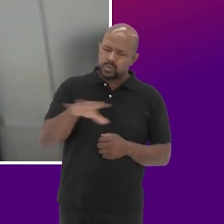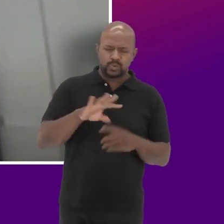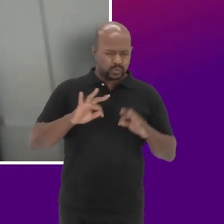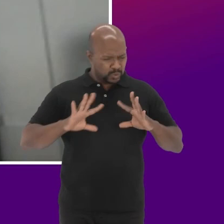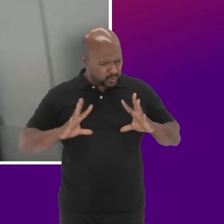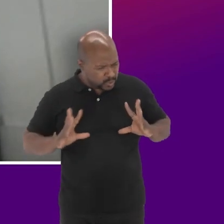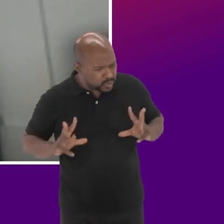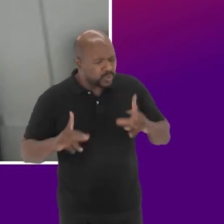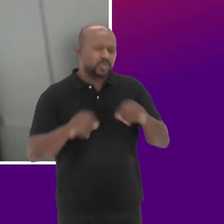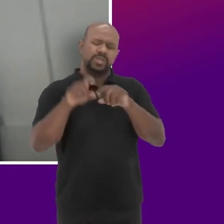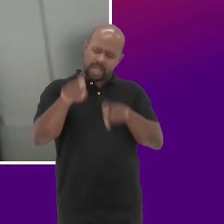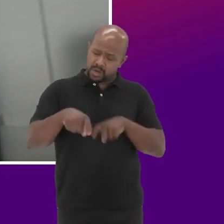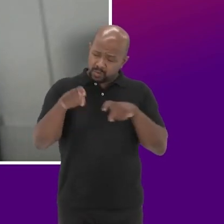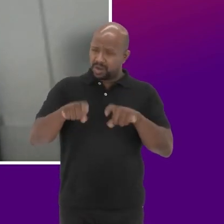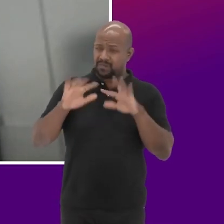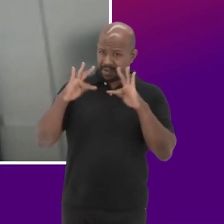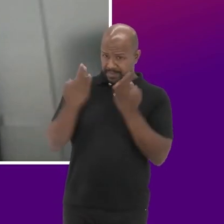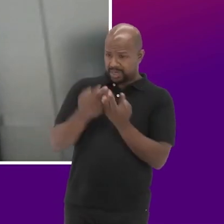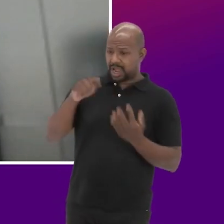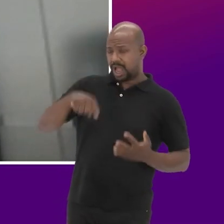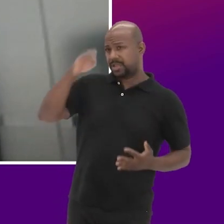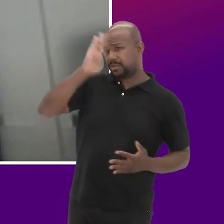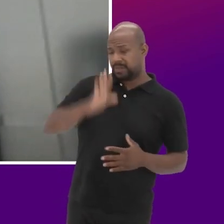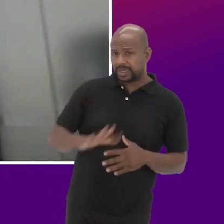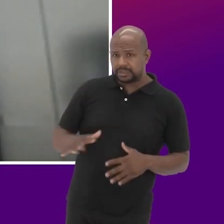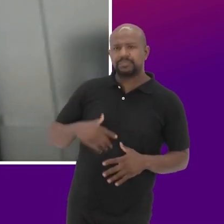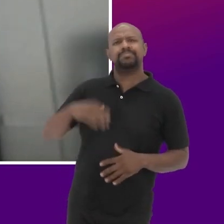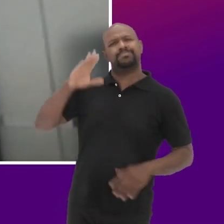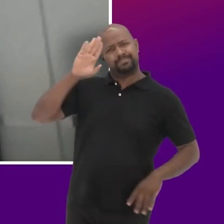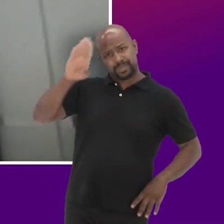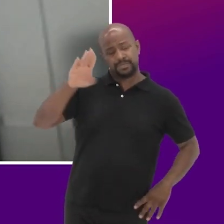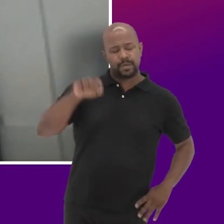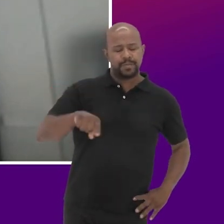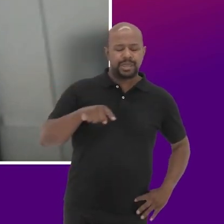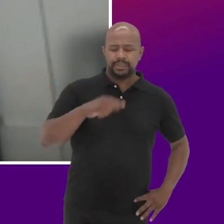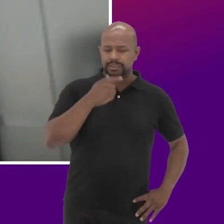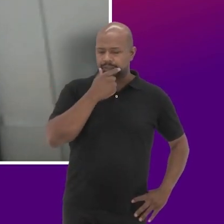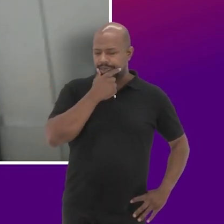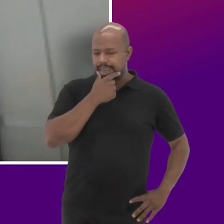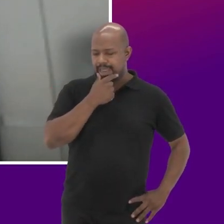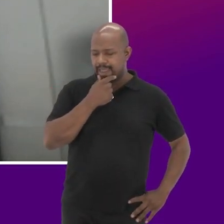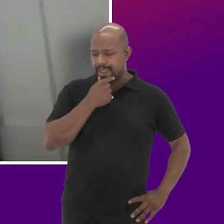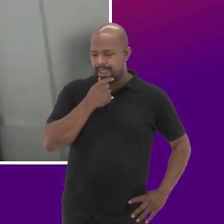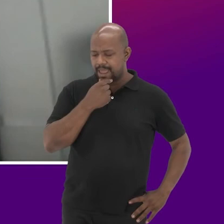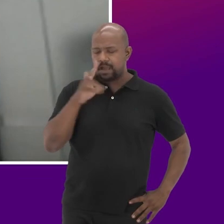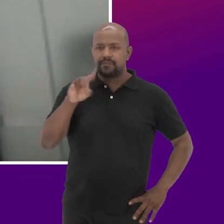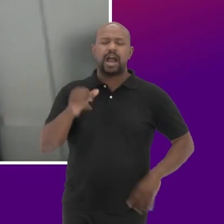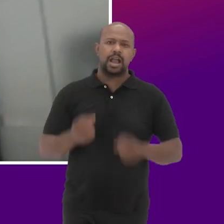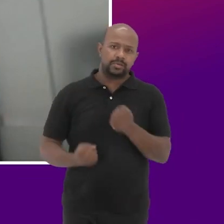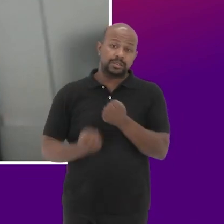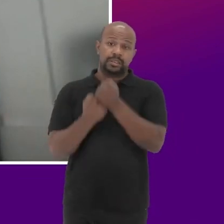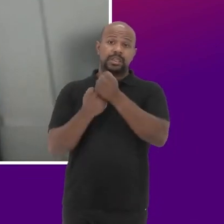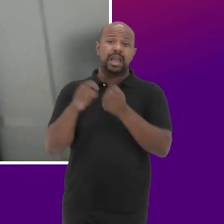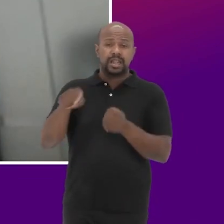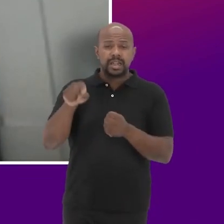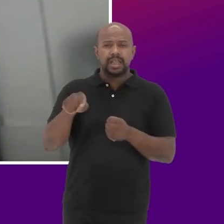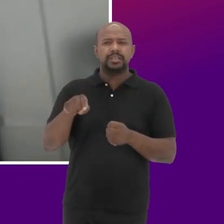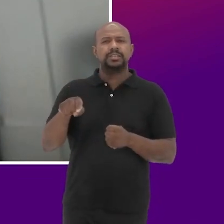do pequeno da agricultura familiar no país, e principalmente, né, vai